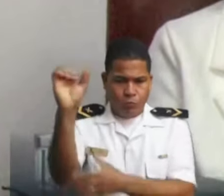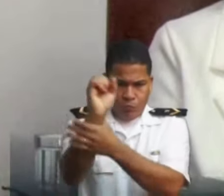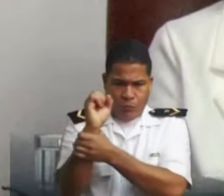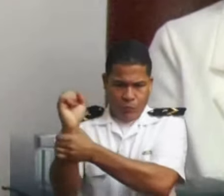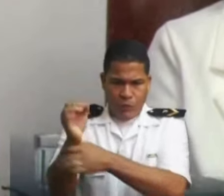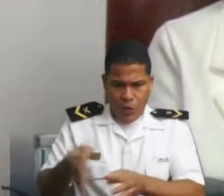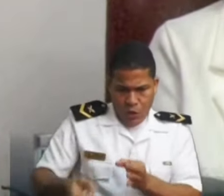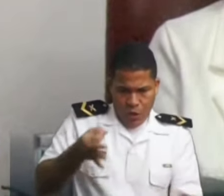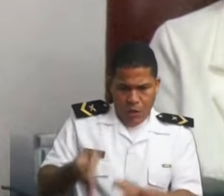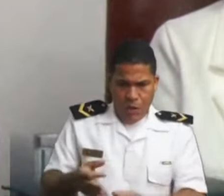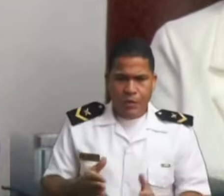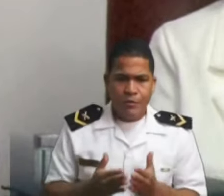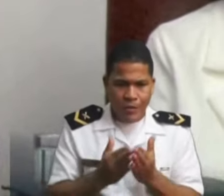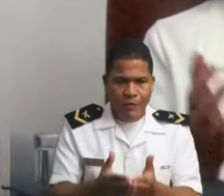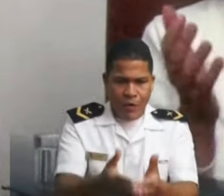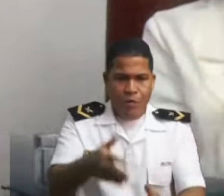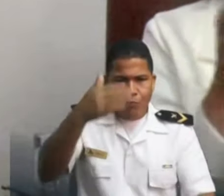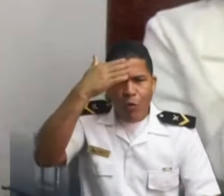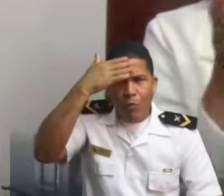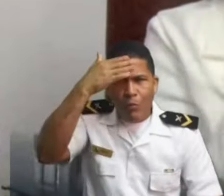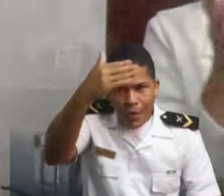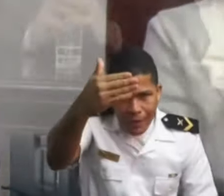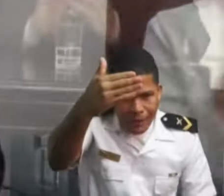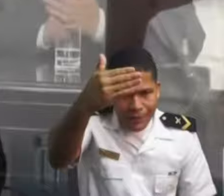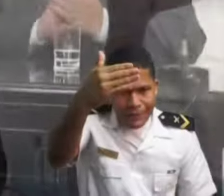navegação. Muito obrigado.